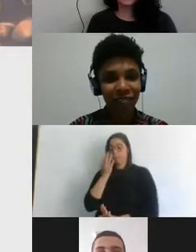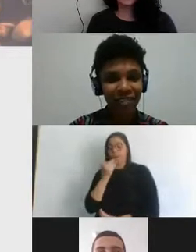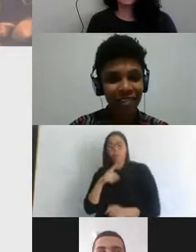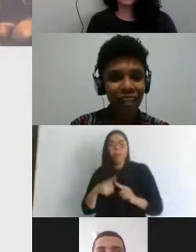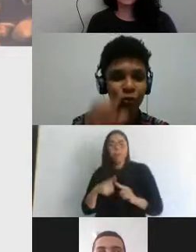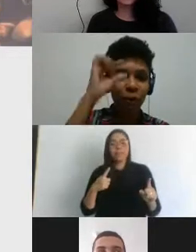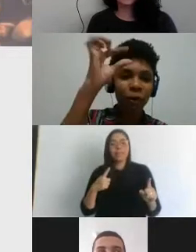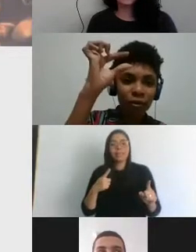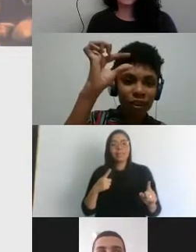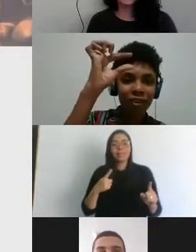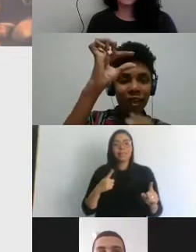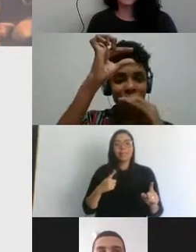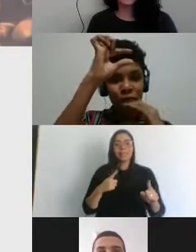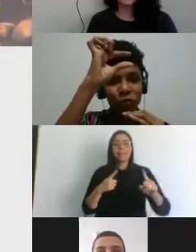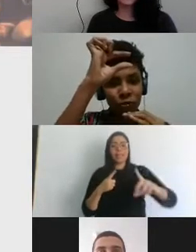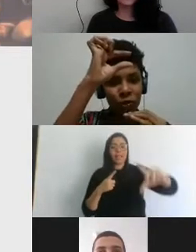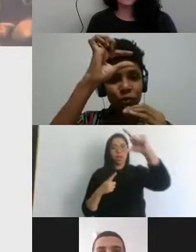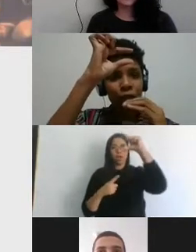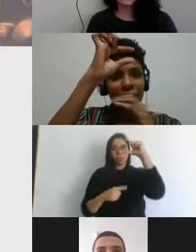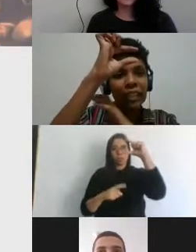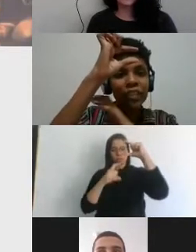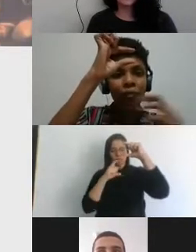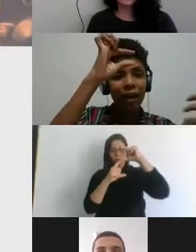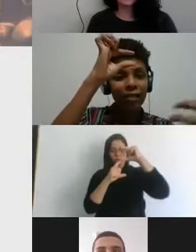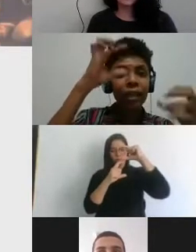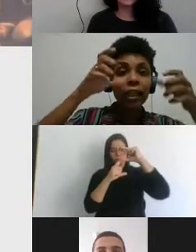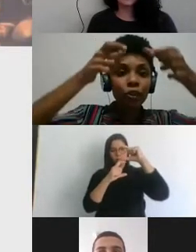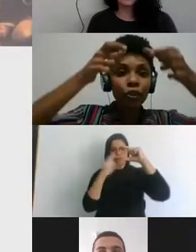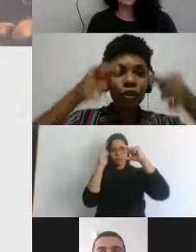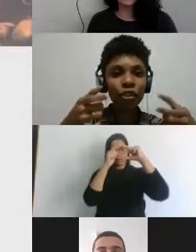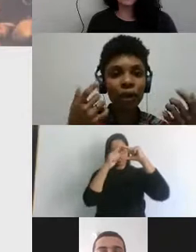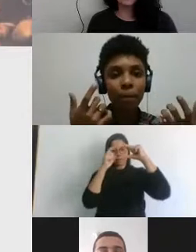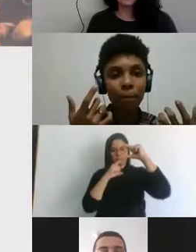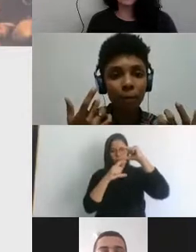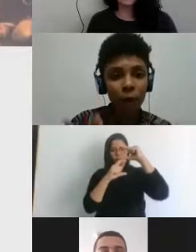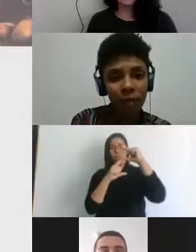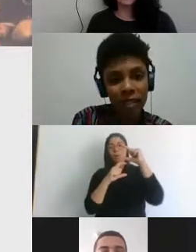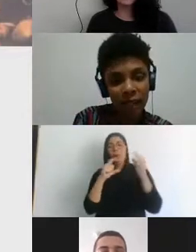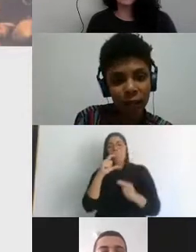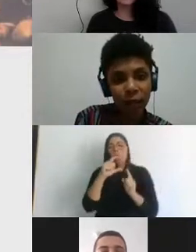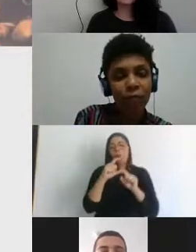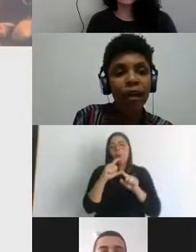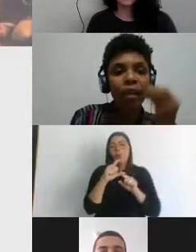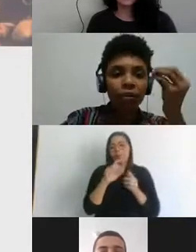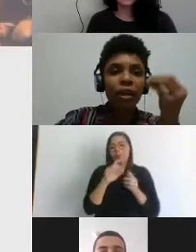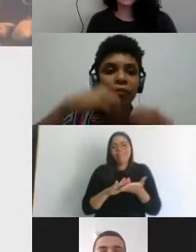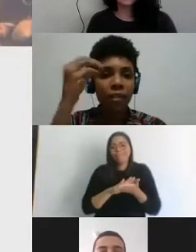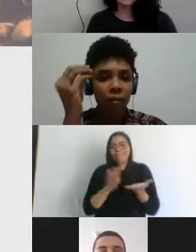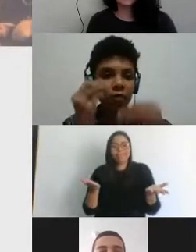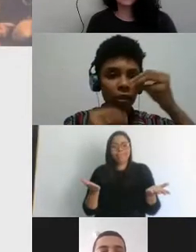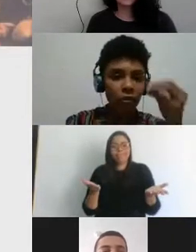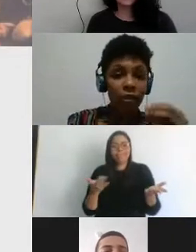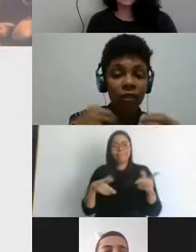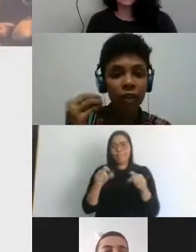Colonial é de uma ponta é de um fundo aí com uma grande base e de um meio que está mobilizado ele